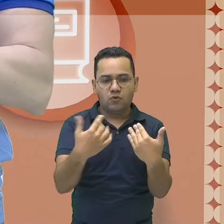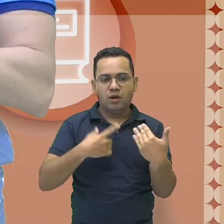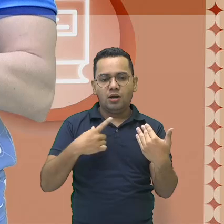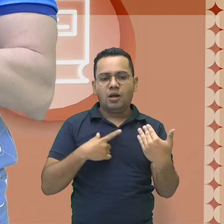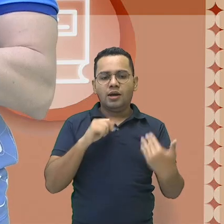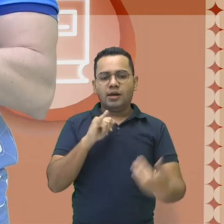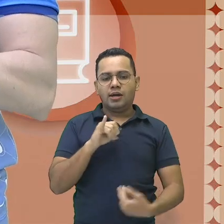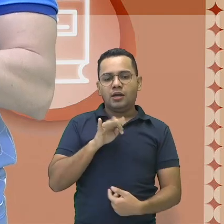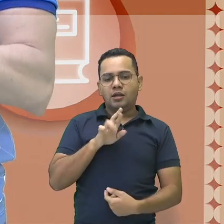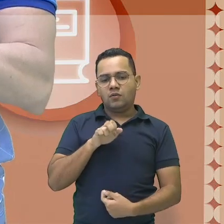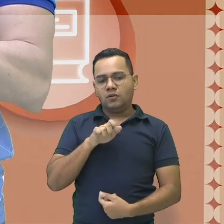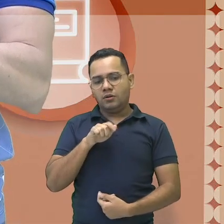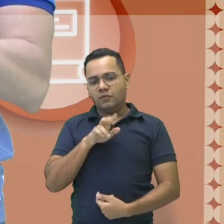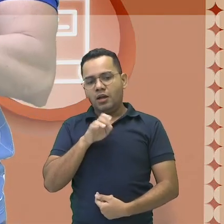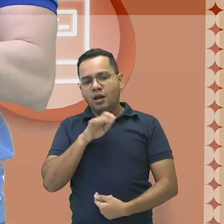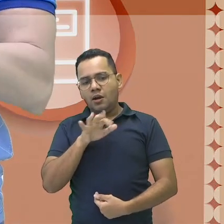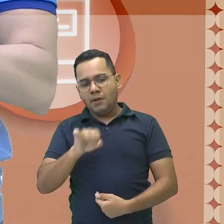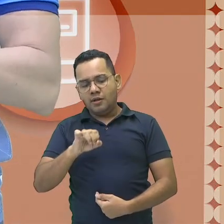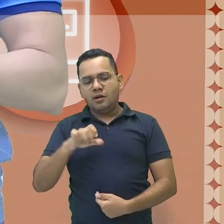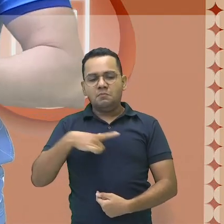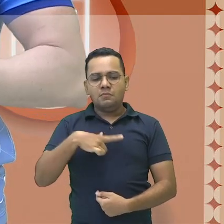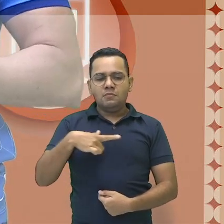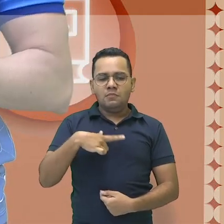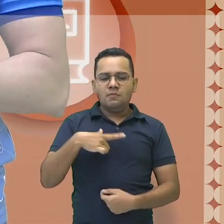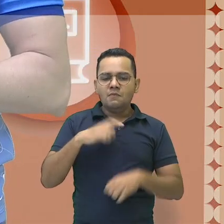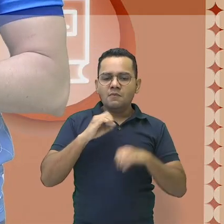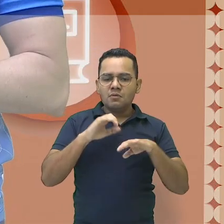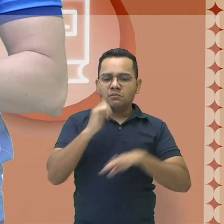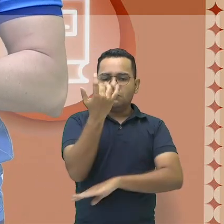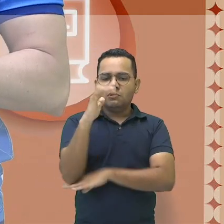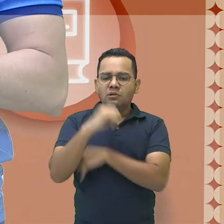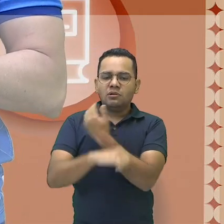conferência intergovernamental, que aconteceu no ano de